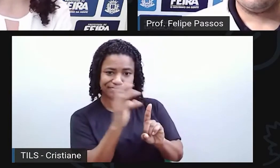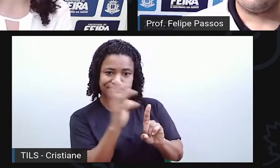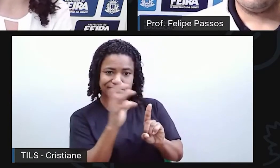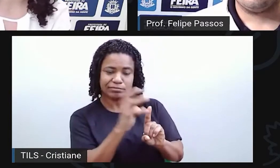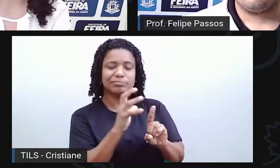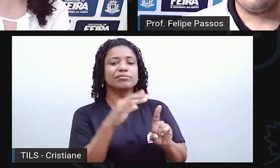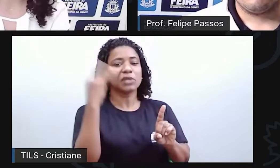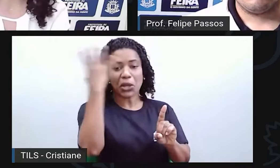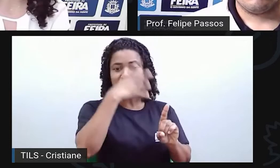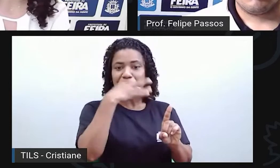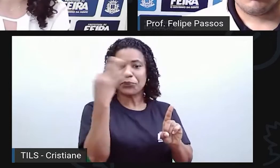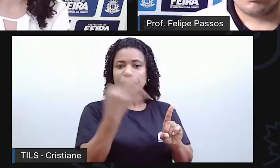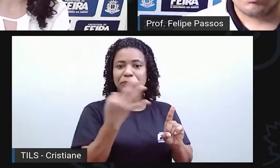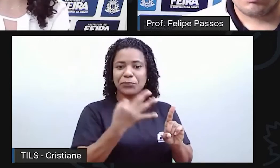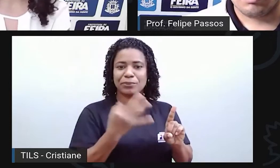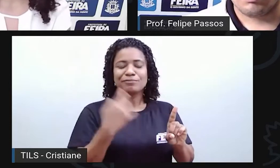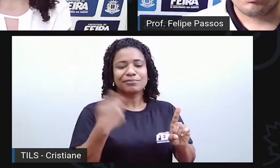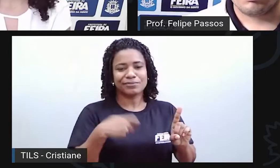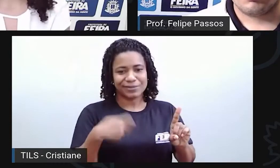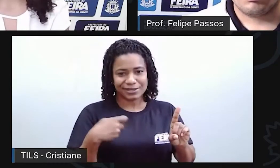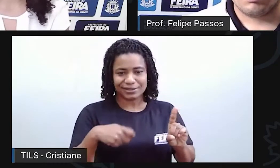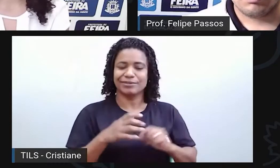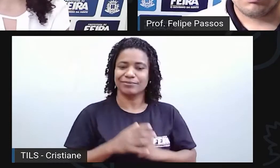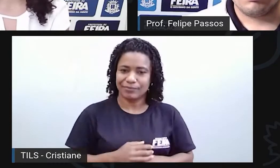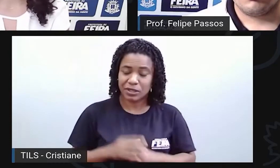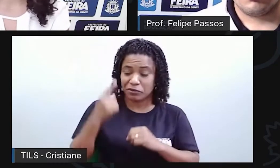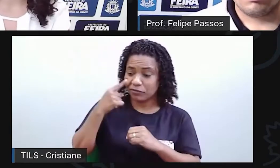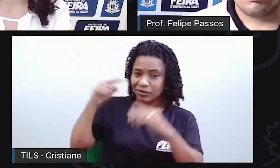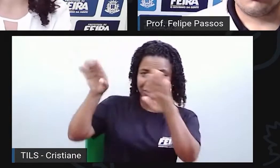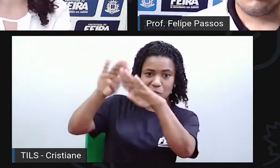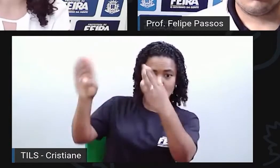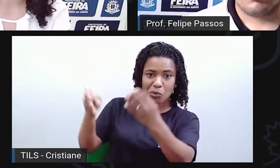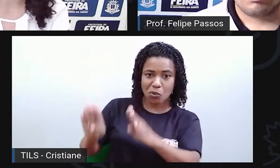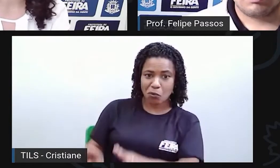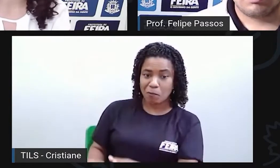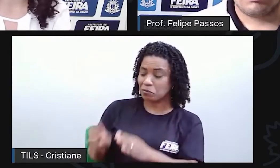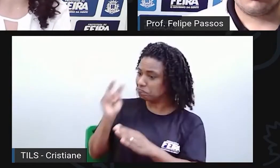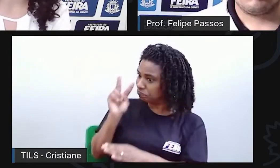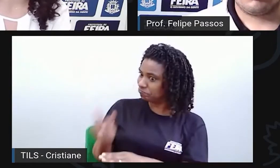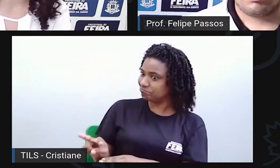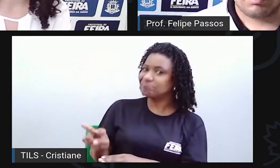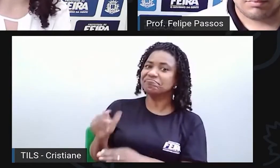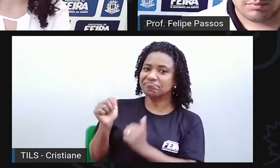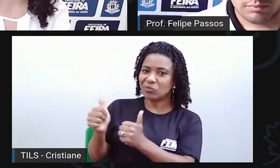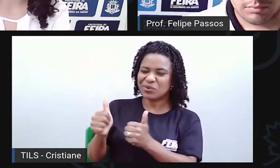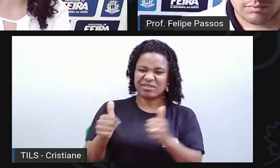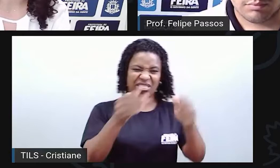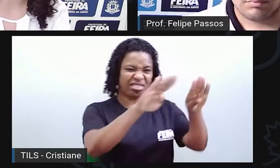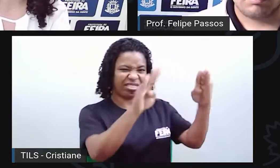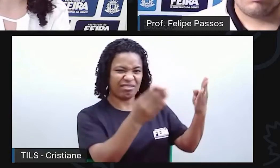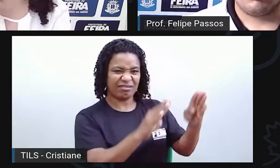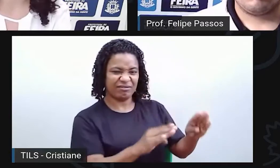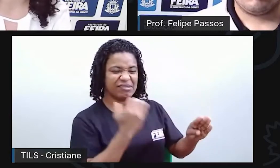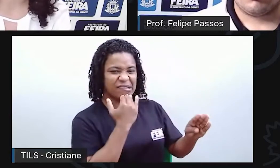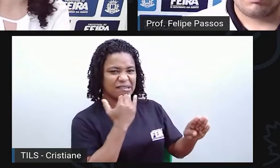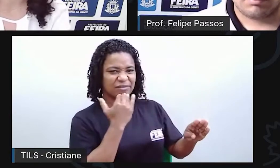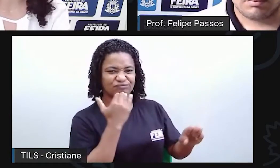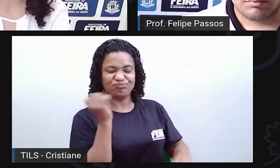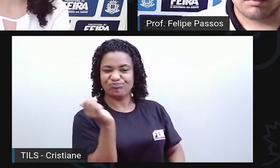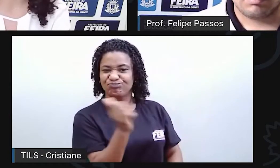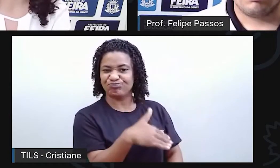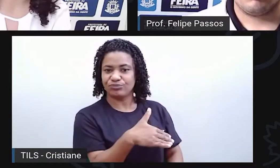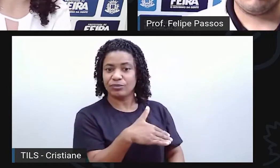qual beleza e qual aparência é digna e é válida de ser olhada. A pressão estética, ela cria uma